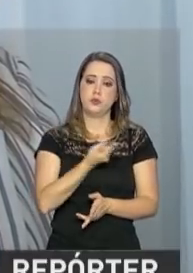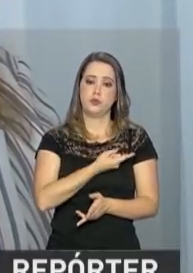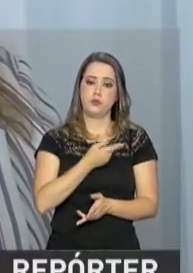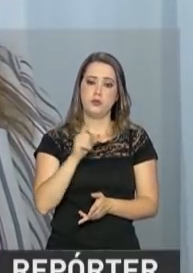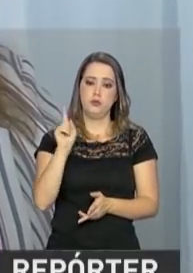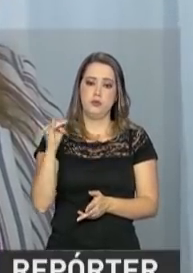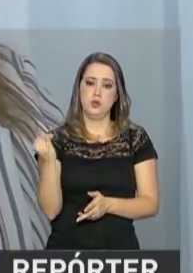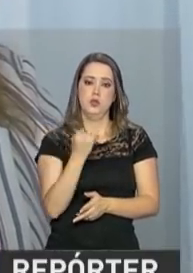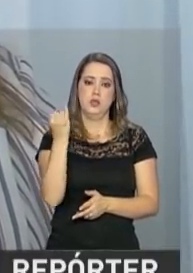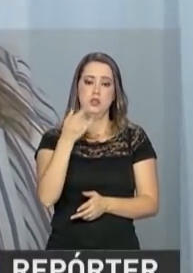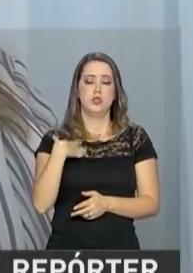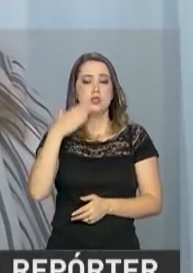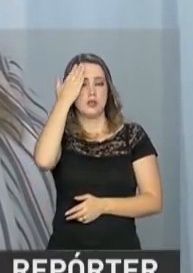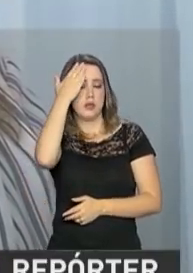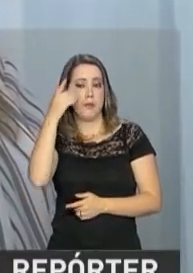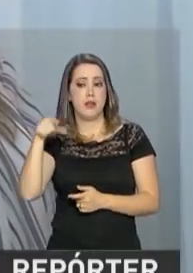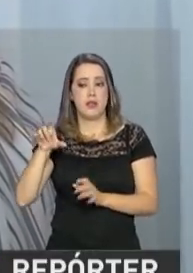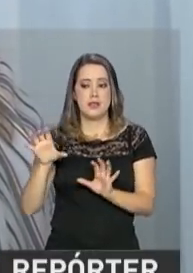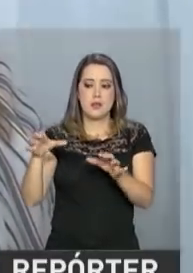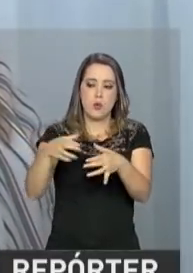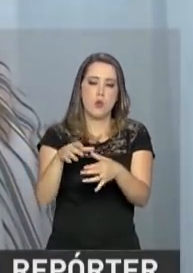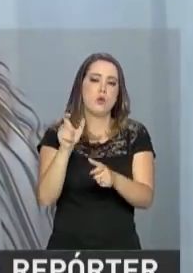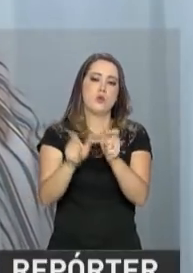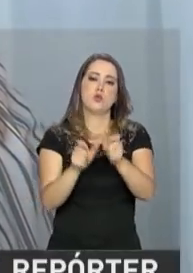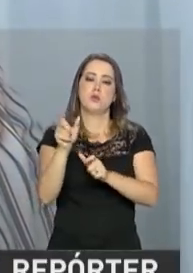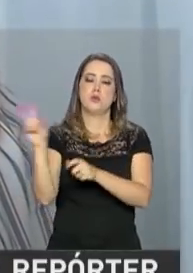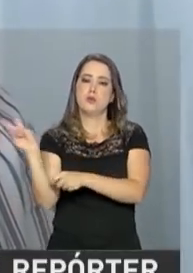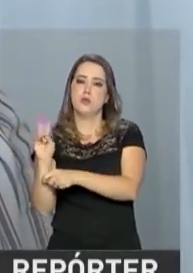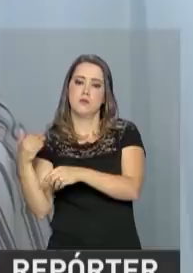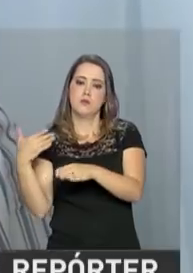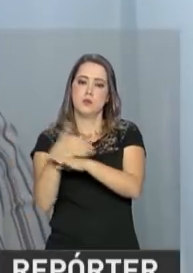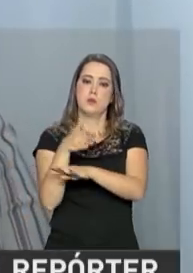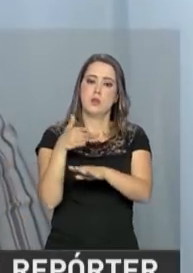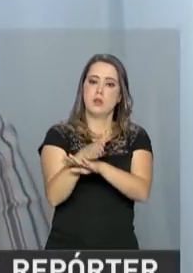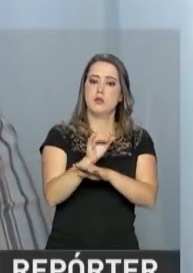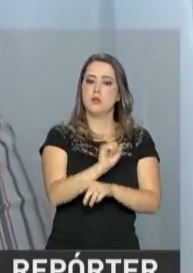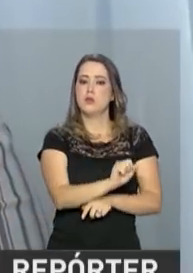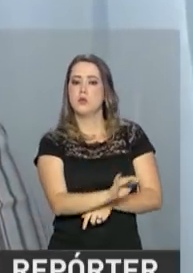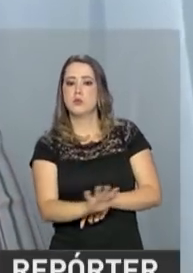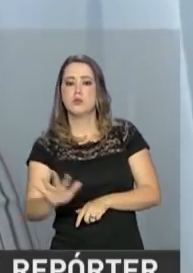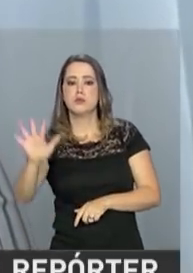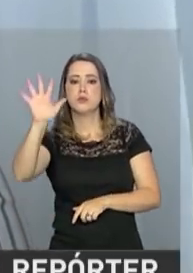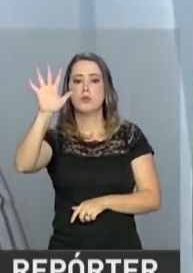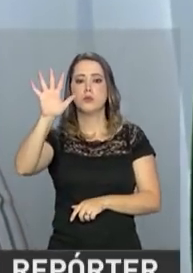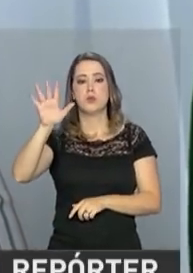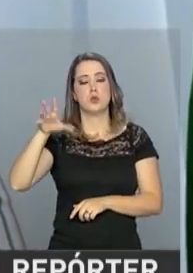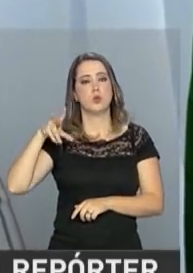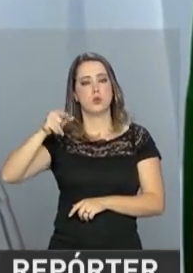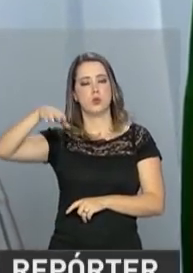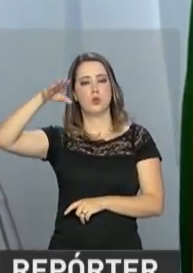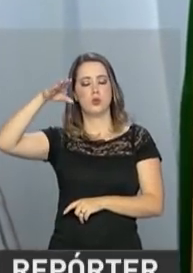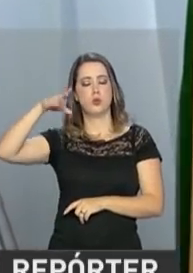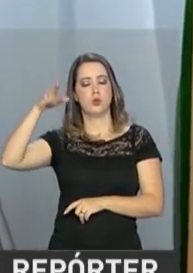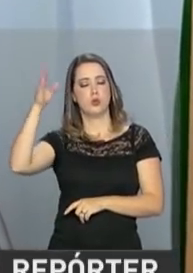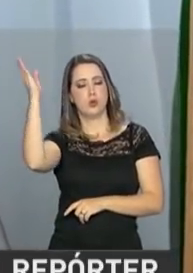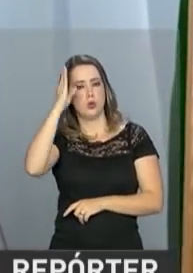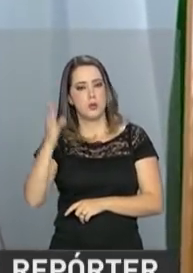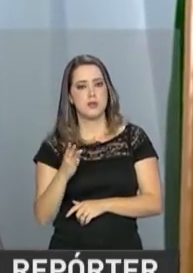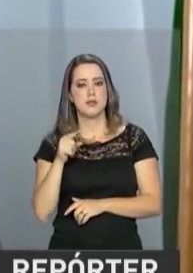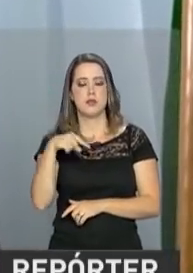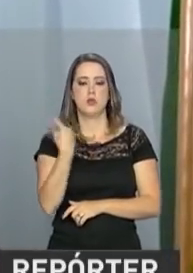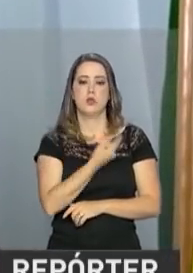tópico da interiorização ou internalização é nós na casa civil nós estamos cuidando